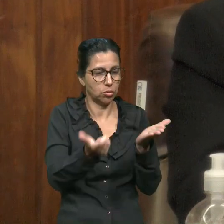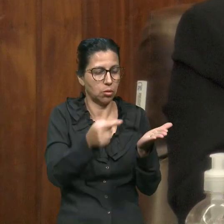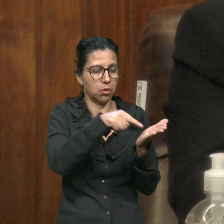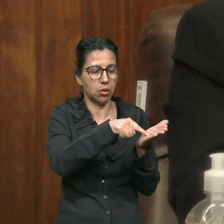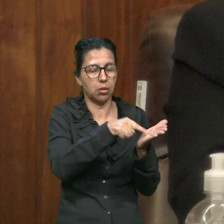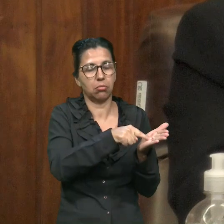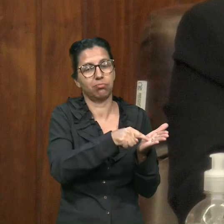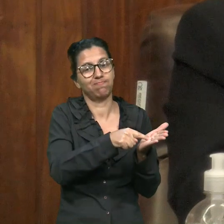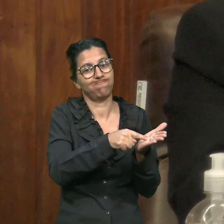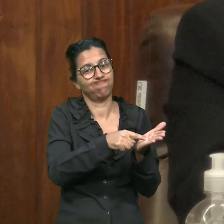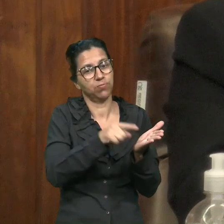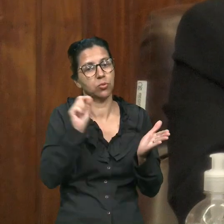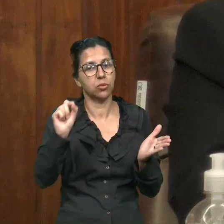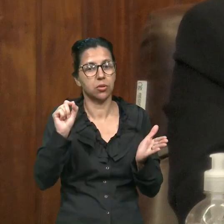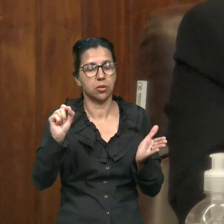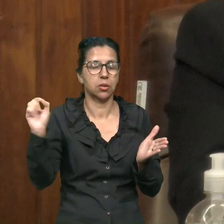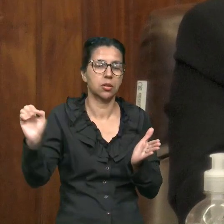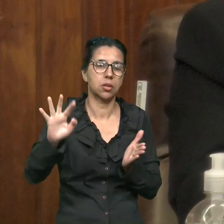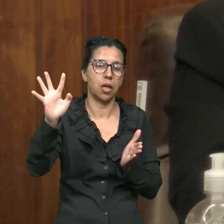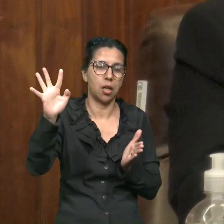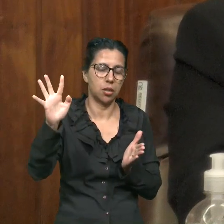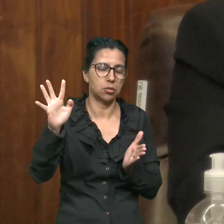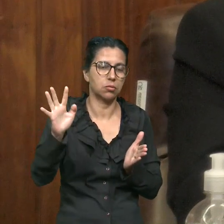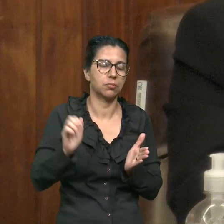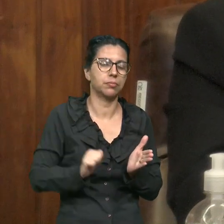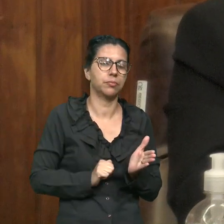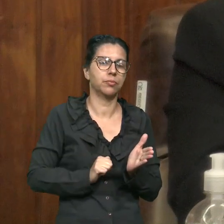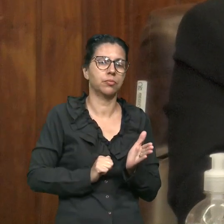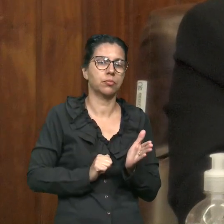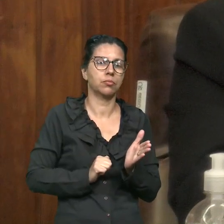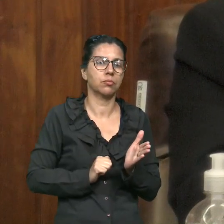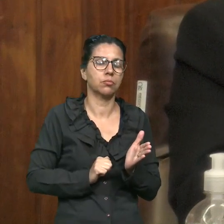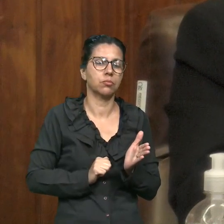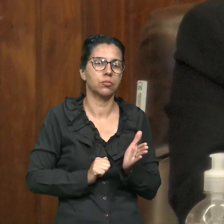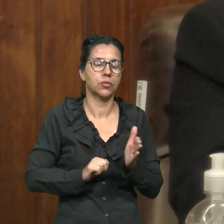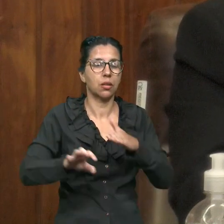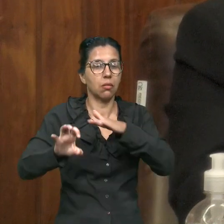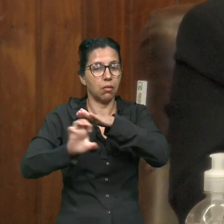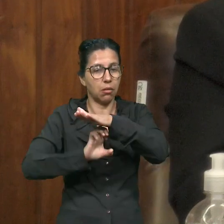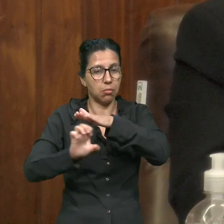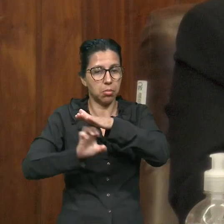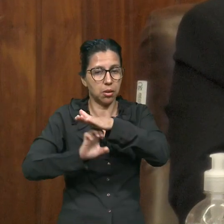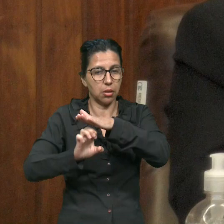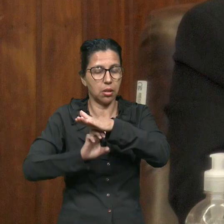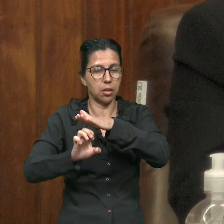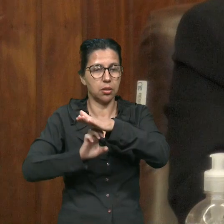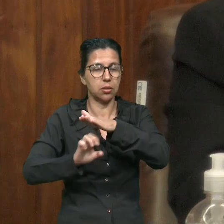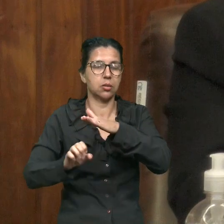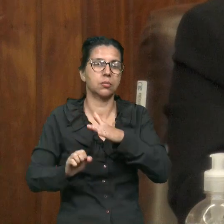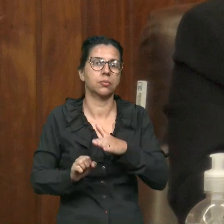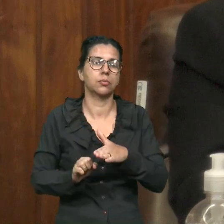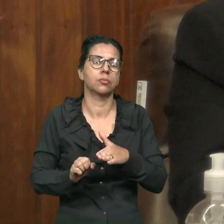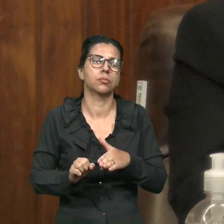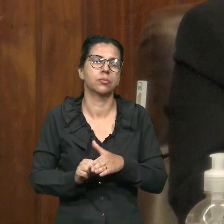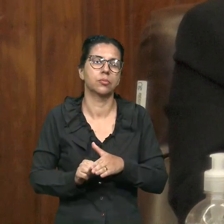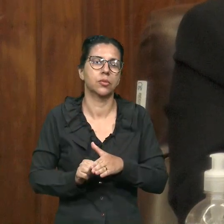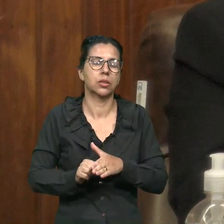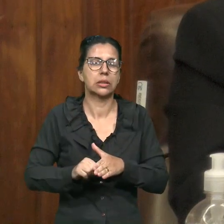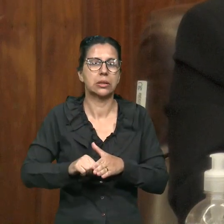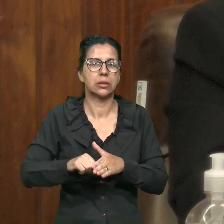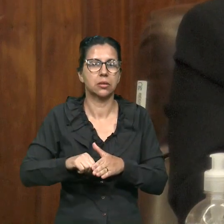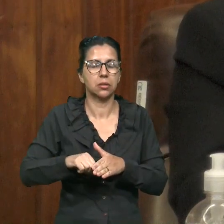aos cofres públicos. Antes de destacar ainda que esta mesma empresa classificou-se em segundo lugar na tomada de